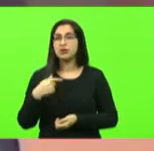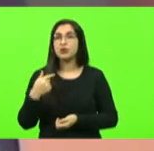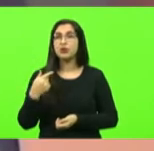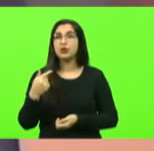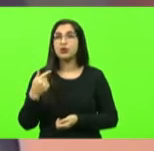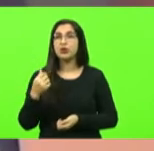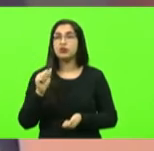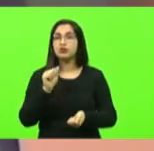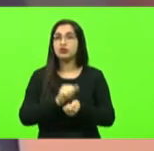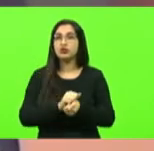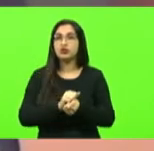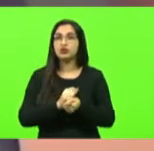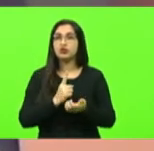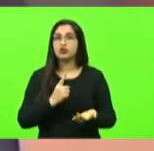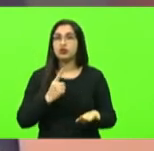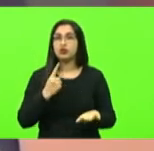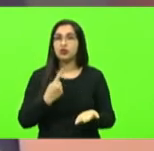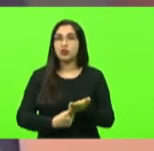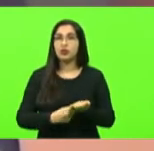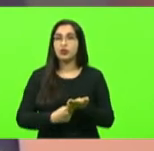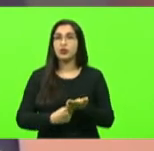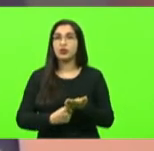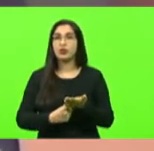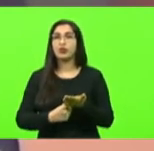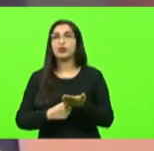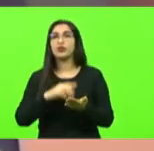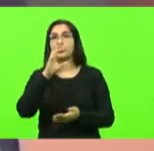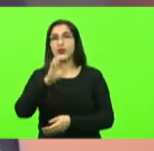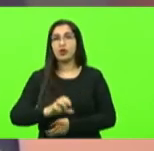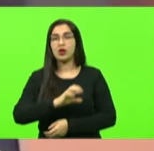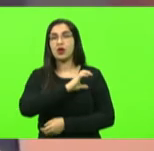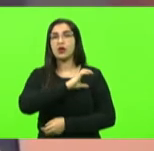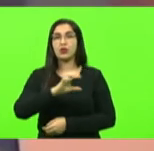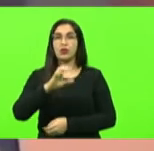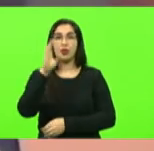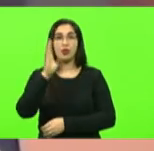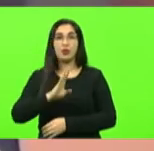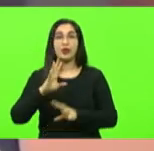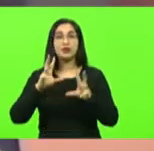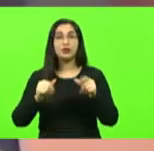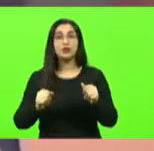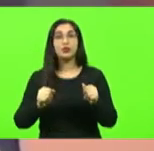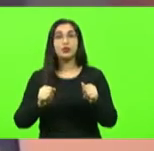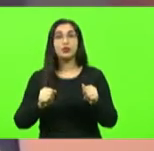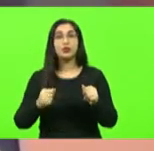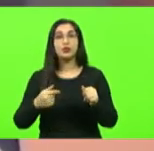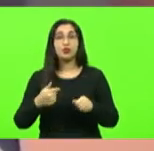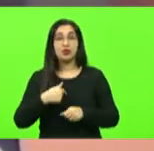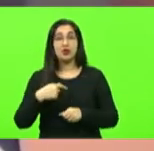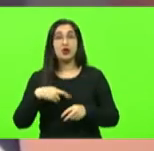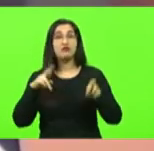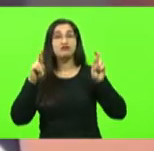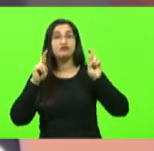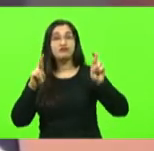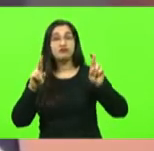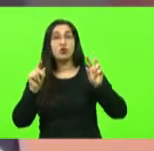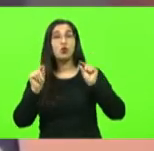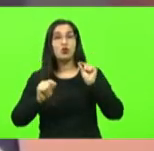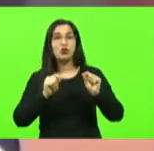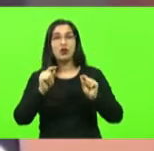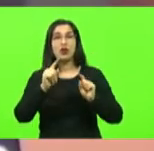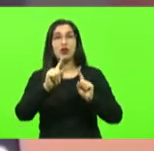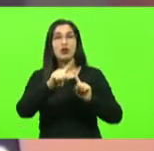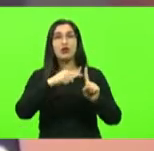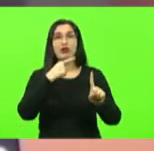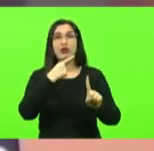dos parlamentares católicos do Brasil inteiro, e eu disse que a minha esperança é a igreja viva,